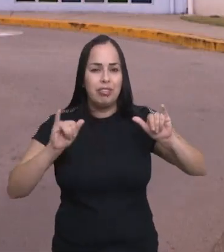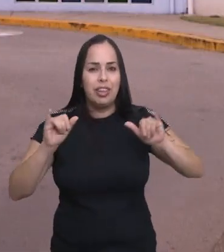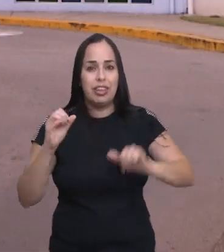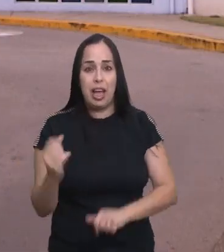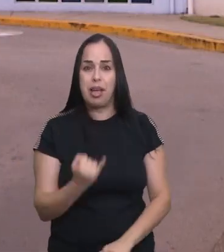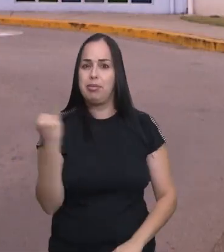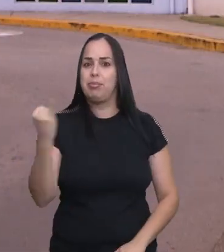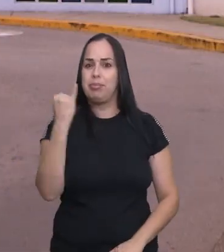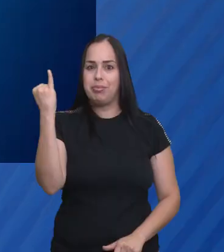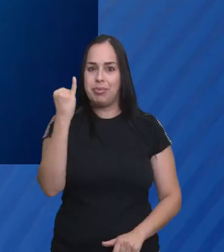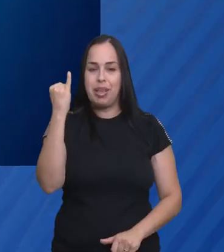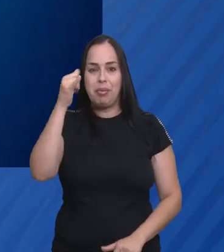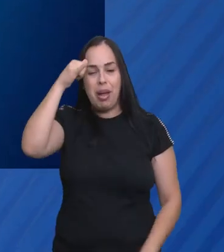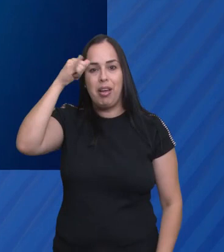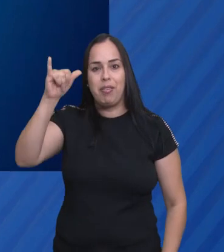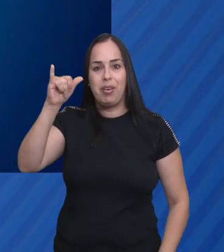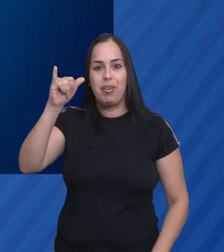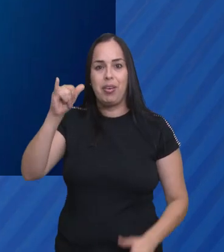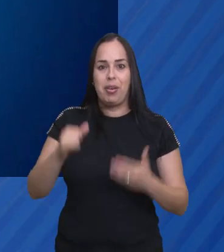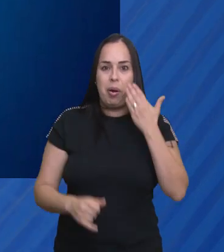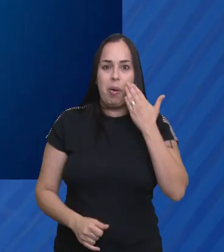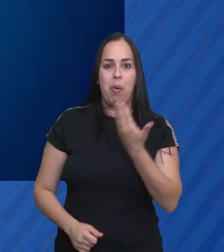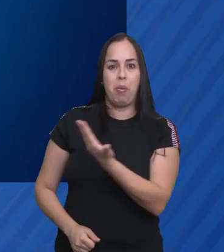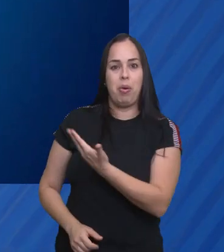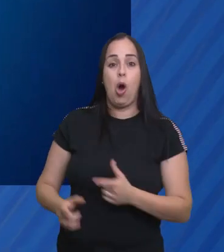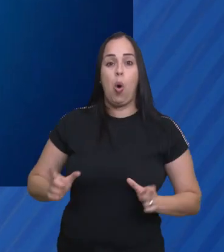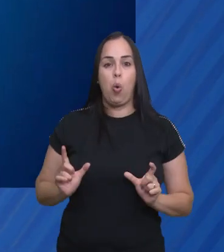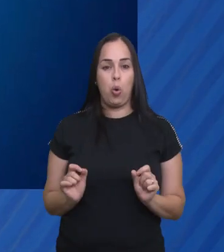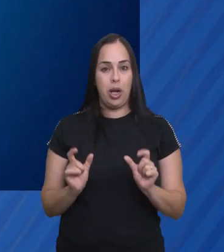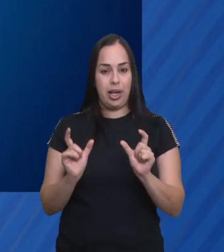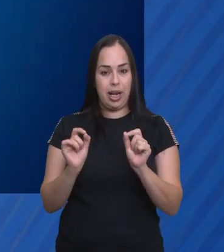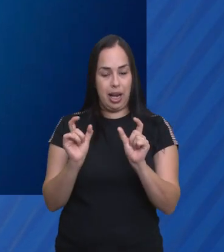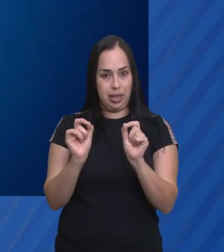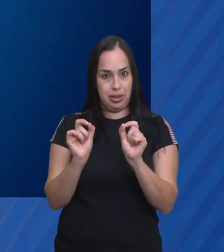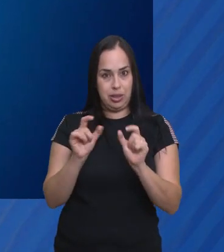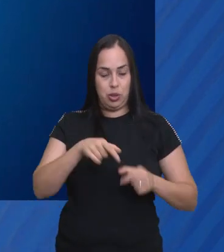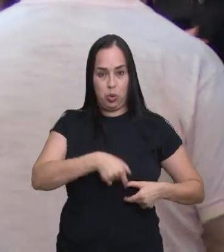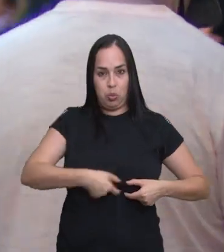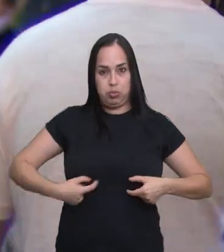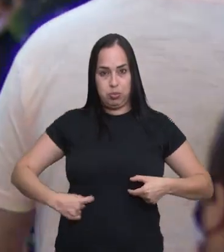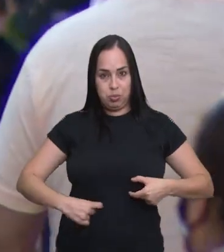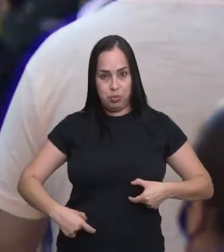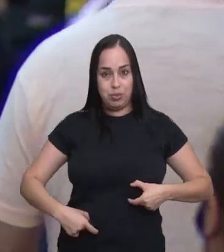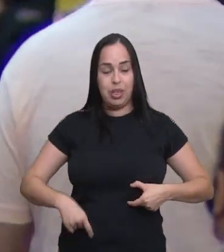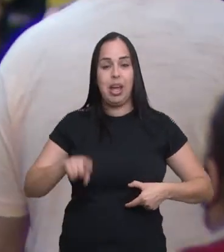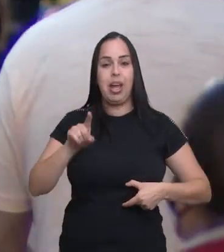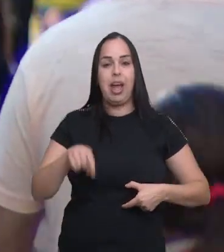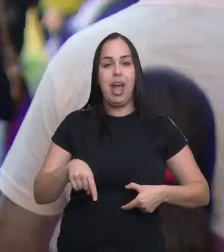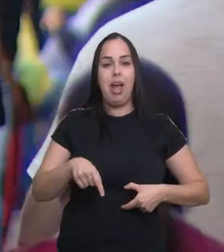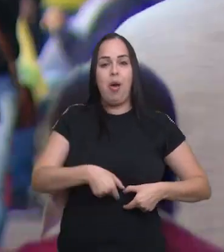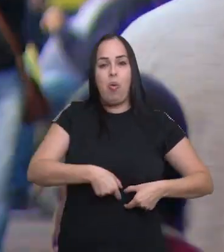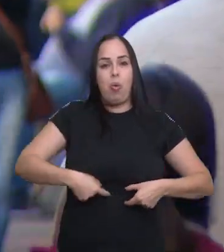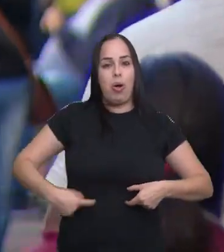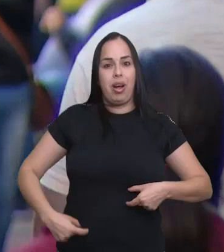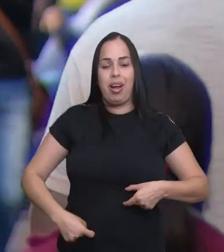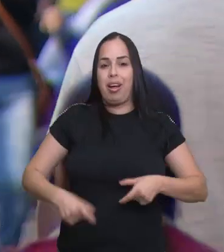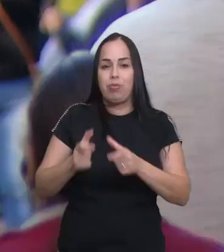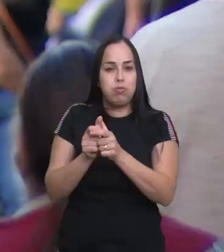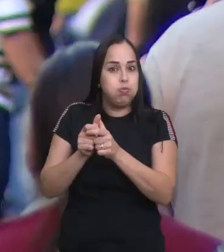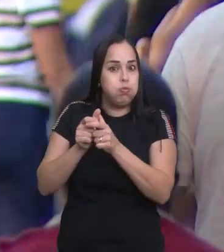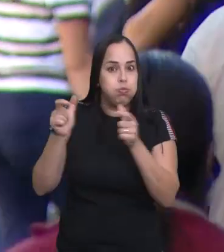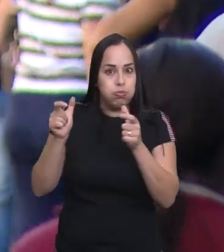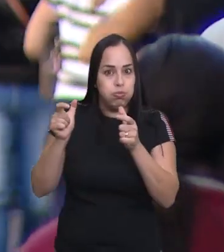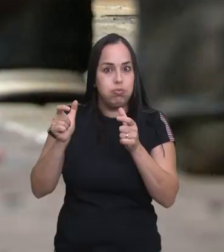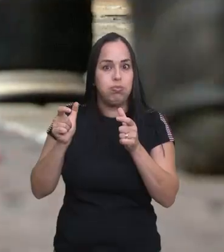reforçam sobre a importância da prevenção do câncer de intestino ou colo retal, um dos tipos de câncer que mais afeta